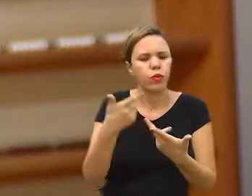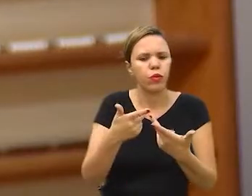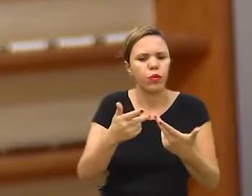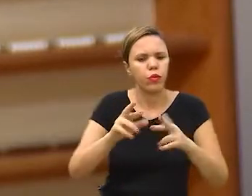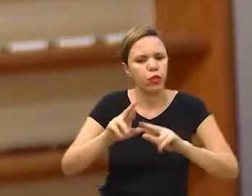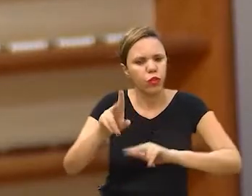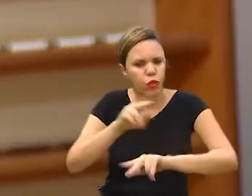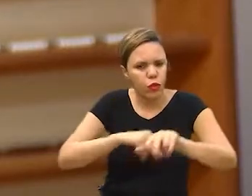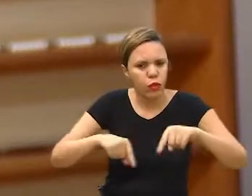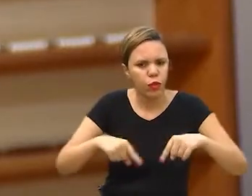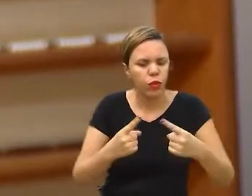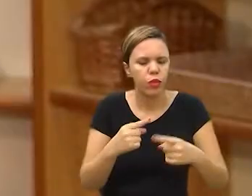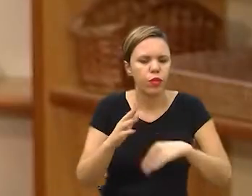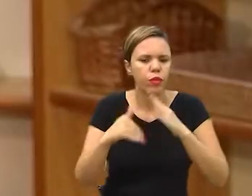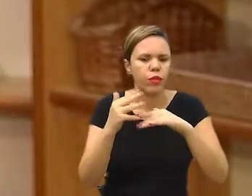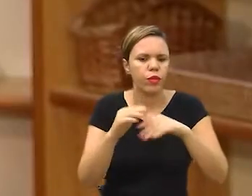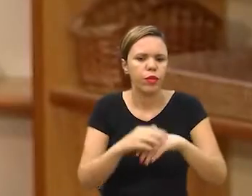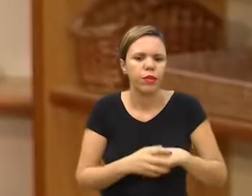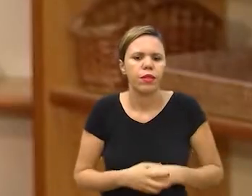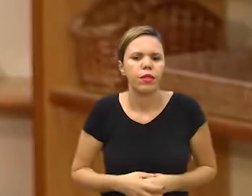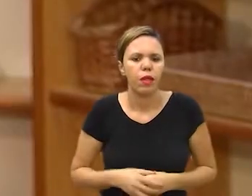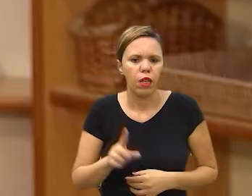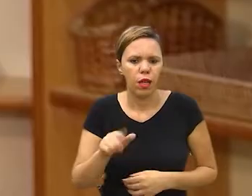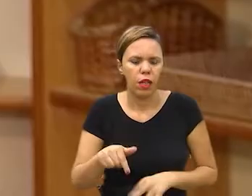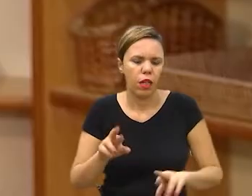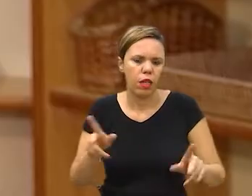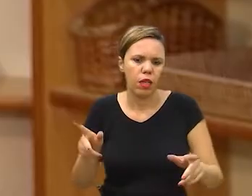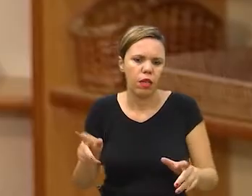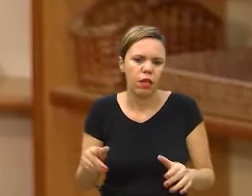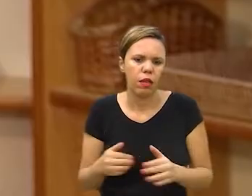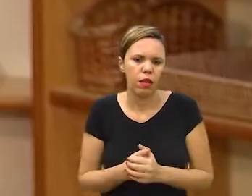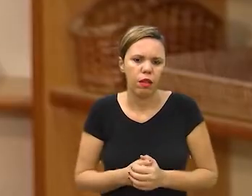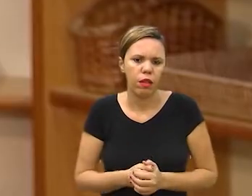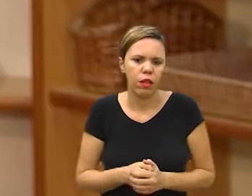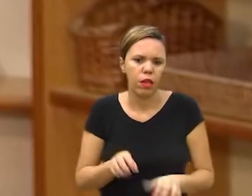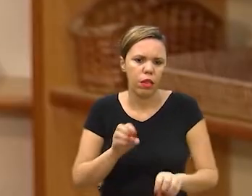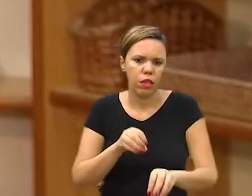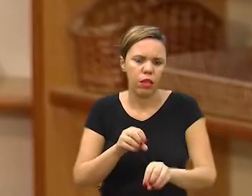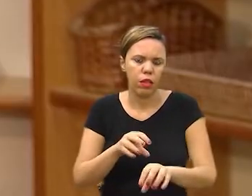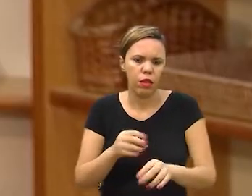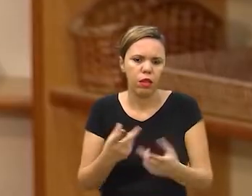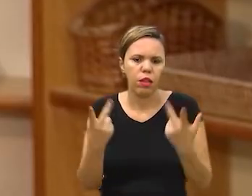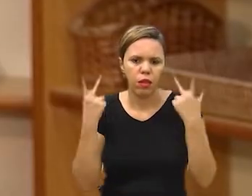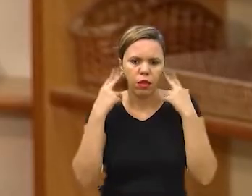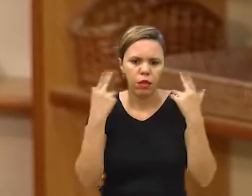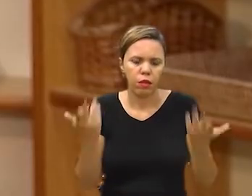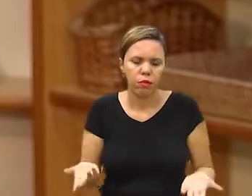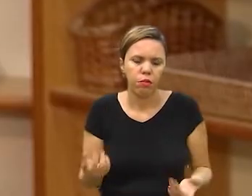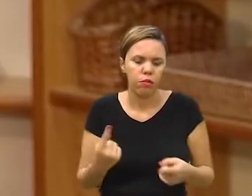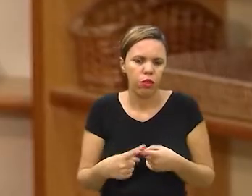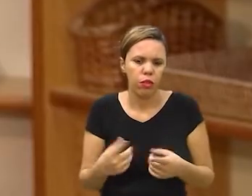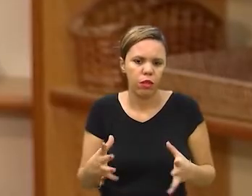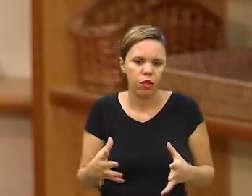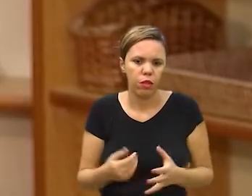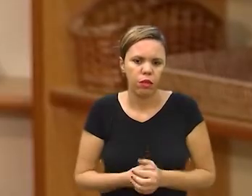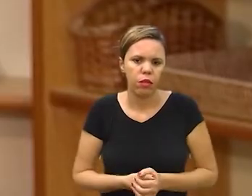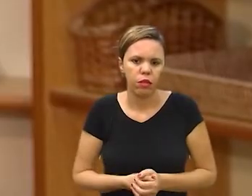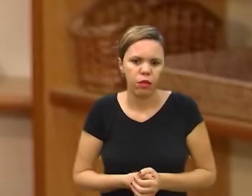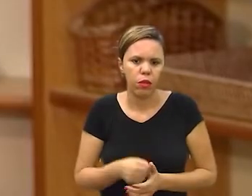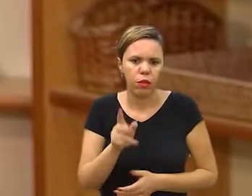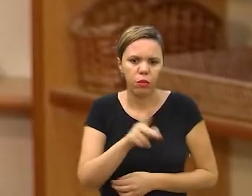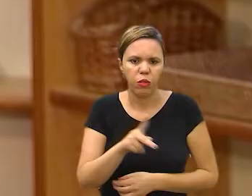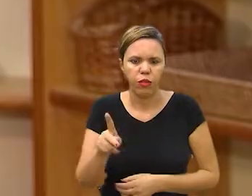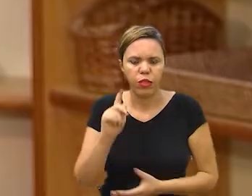vai se desafiando e desenvolvendo. Isso é um diferencial gigantesco da educação comum, né? Porque na educação comum, o